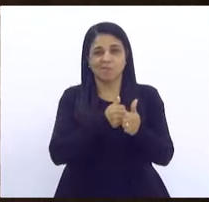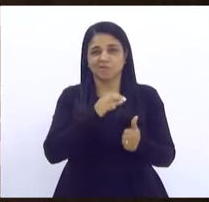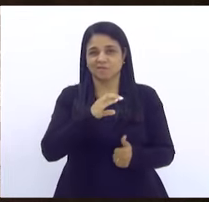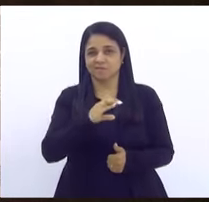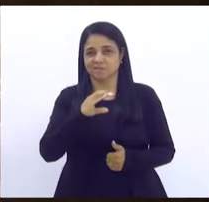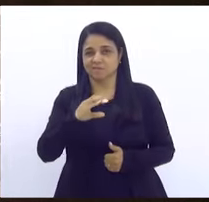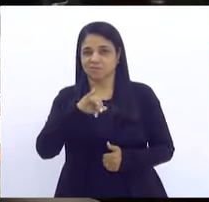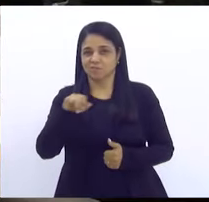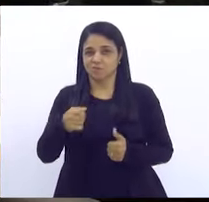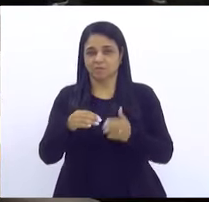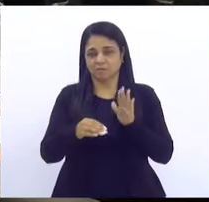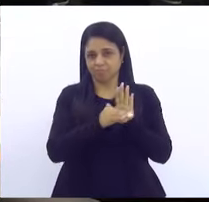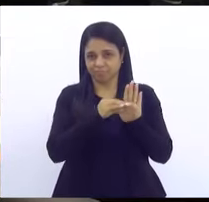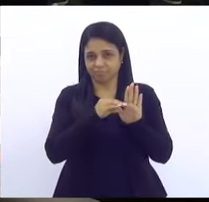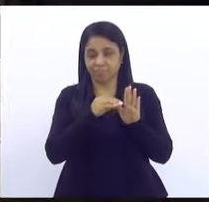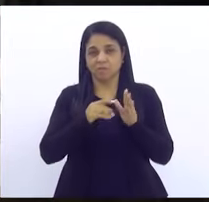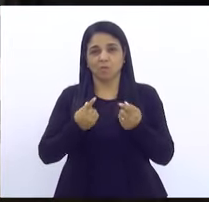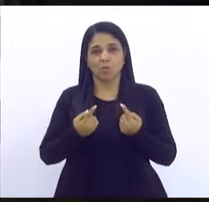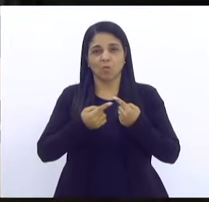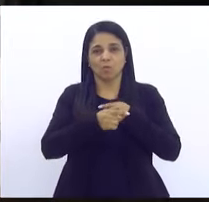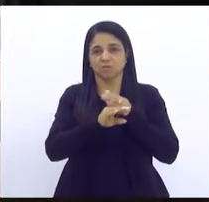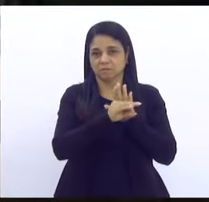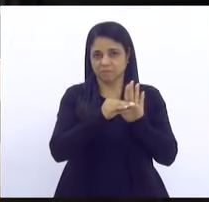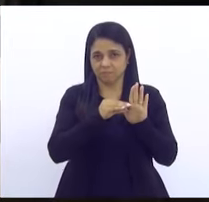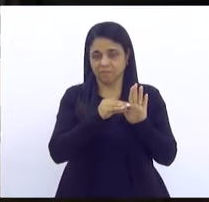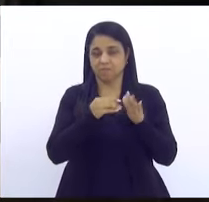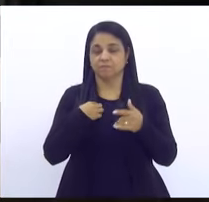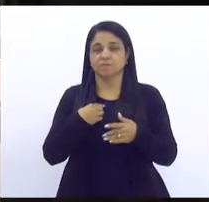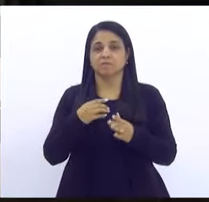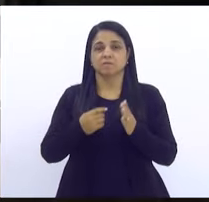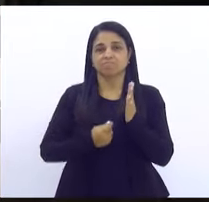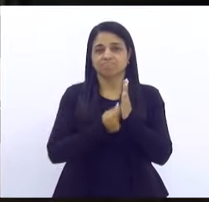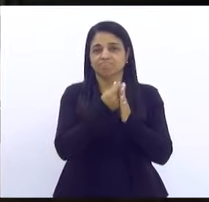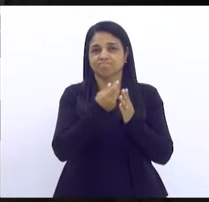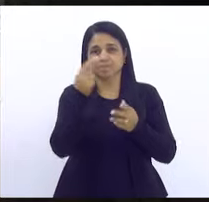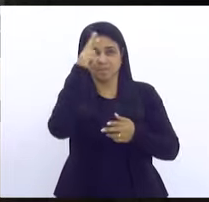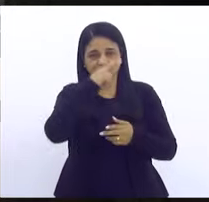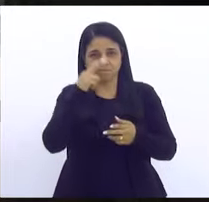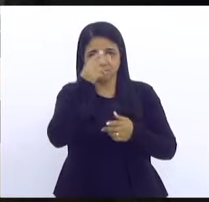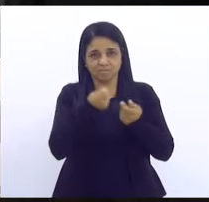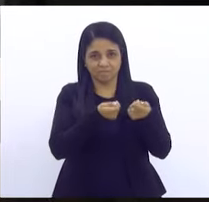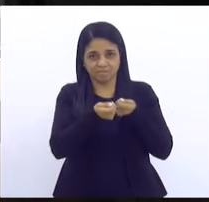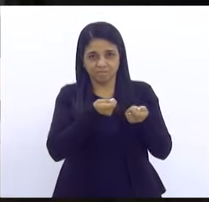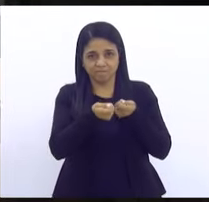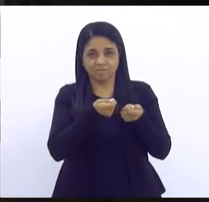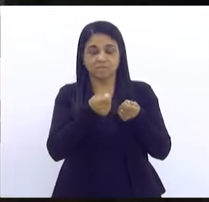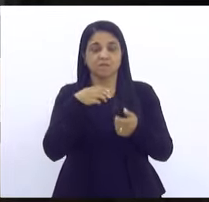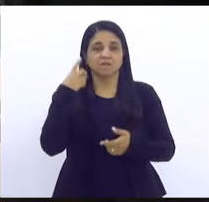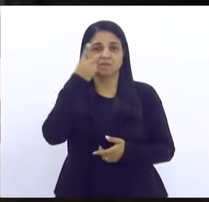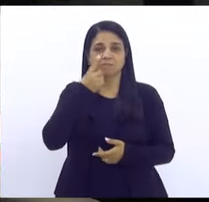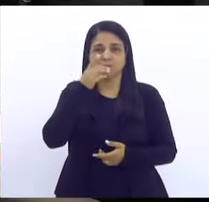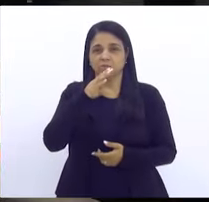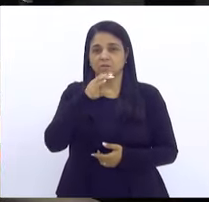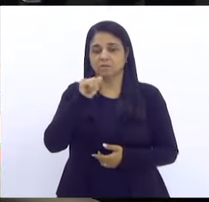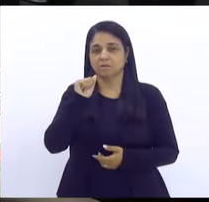contrário às emendas. Pela Comissão de Orçamento, Finanças, Fiscalização Financeira e Controle, deputado André Correia.